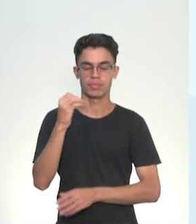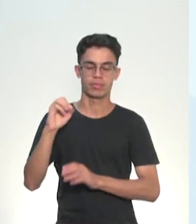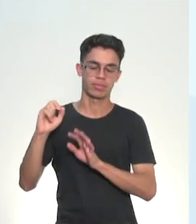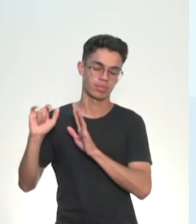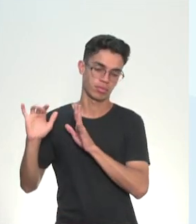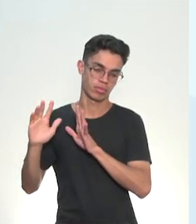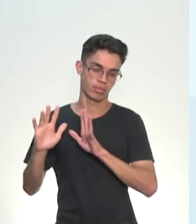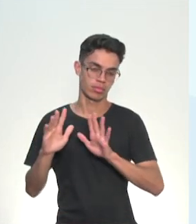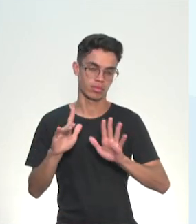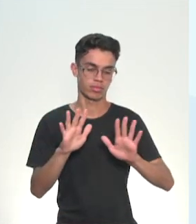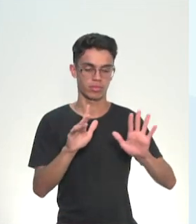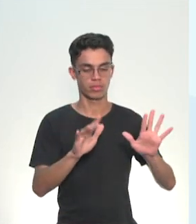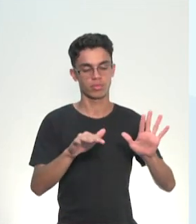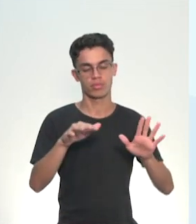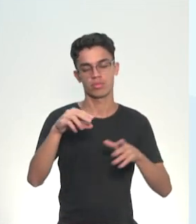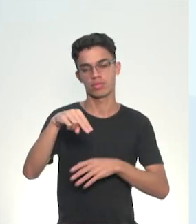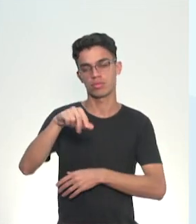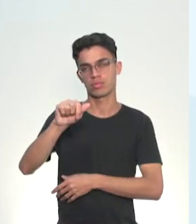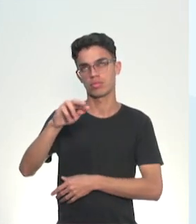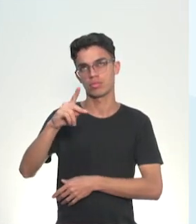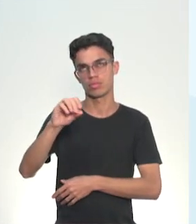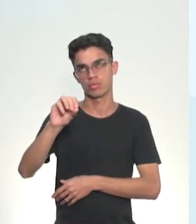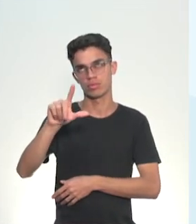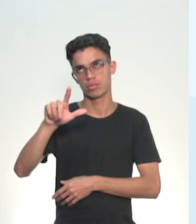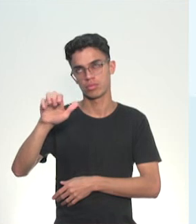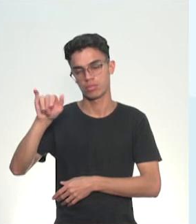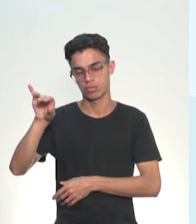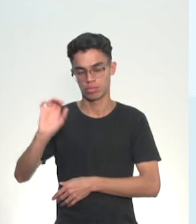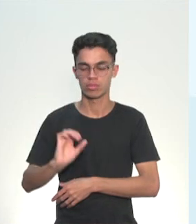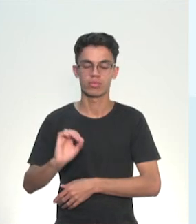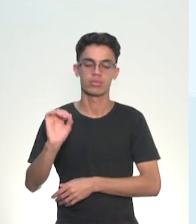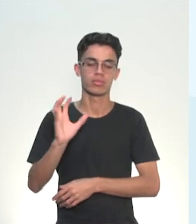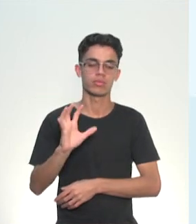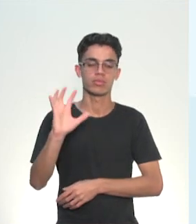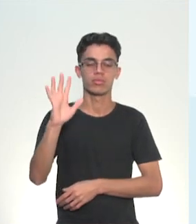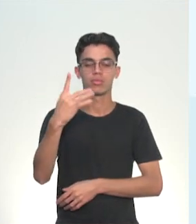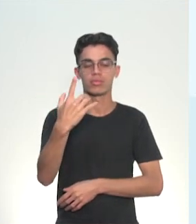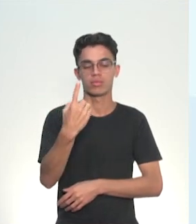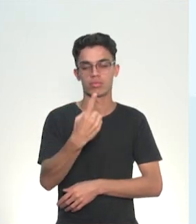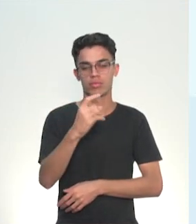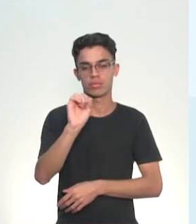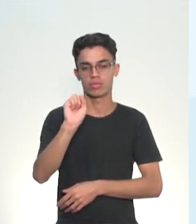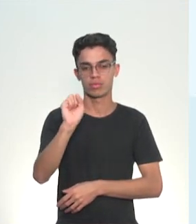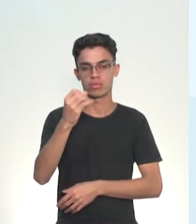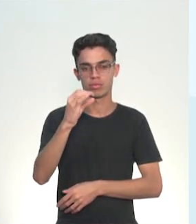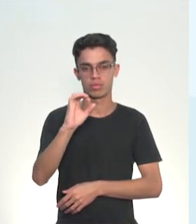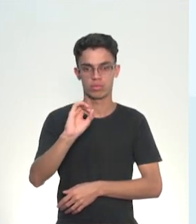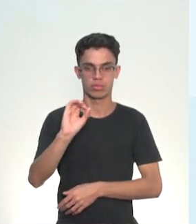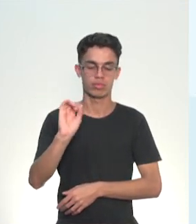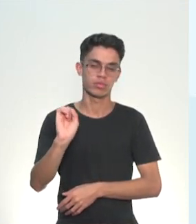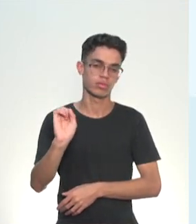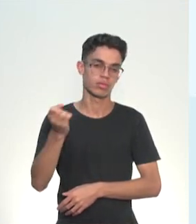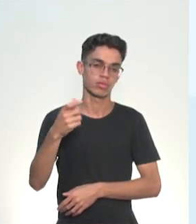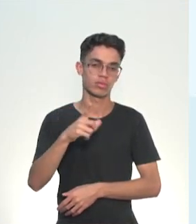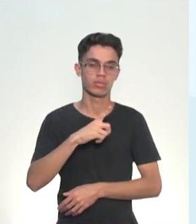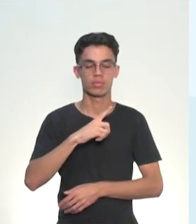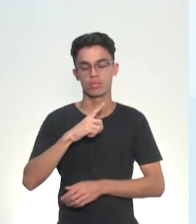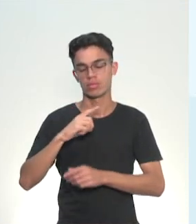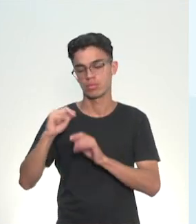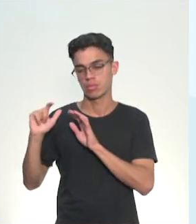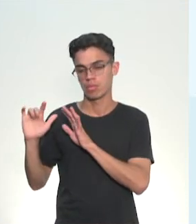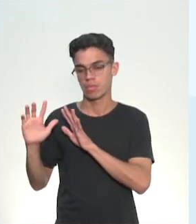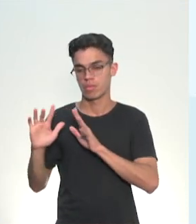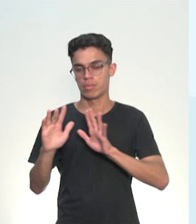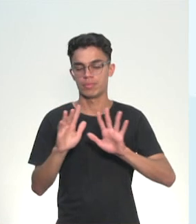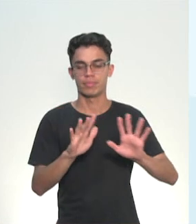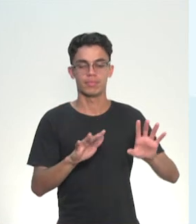invasões napoleônicas ocorrem na Europa. E em 1808, né, começa a ocupação